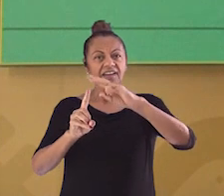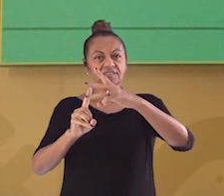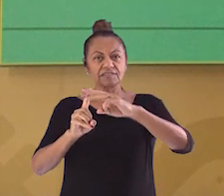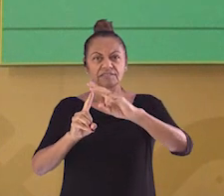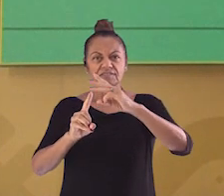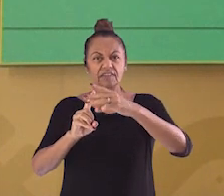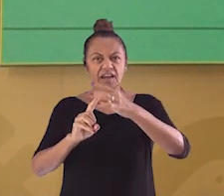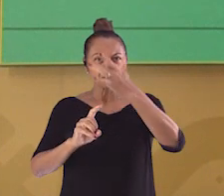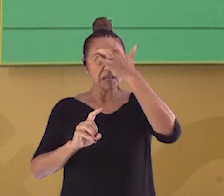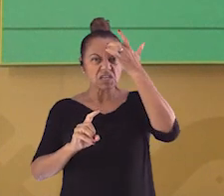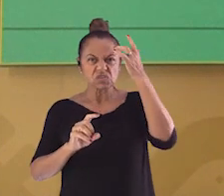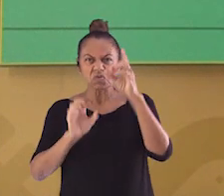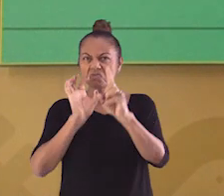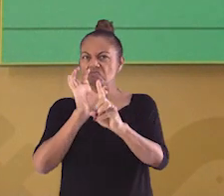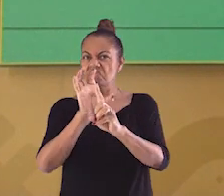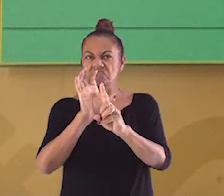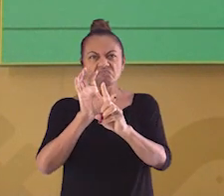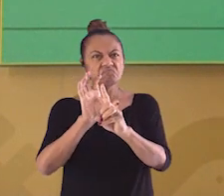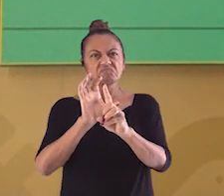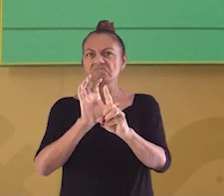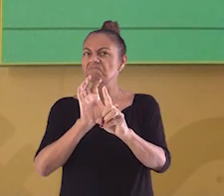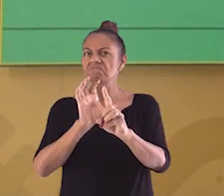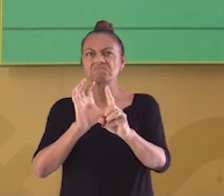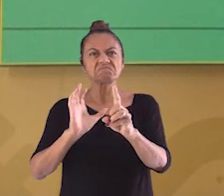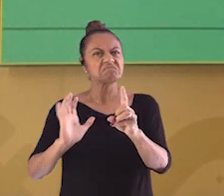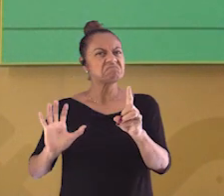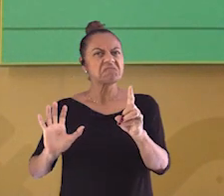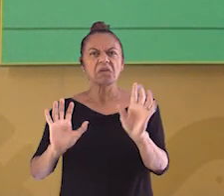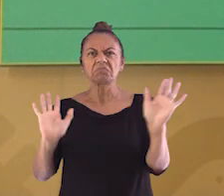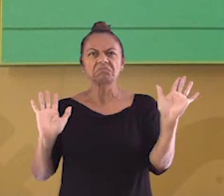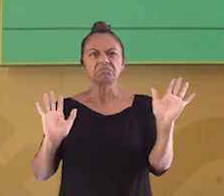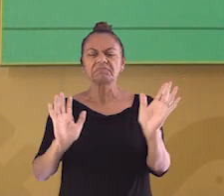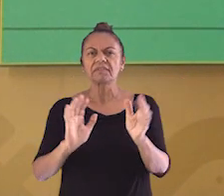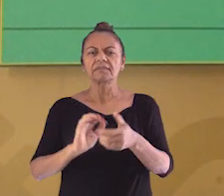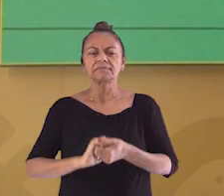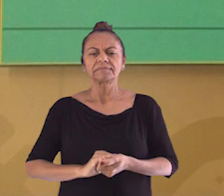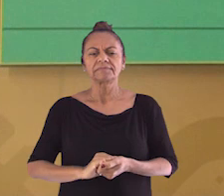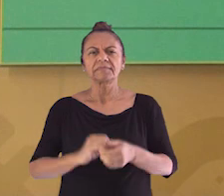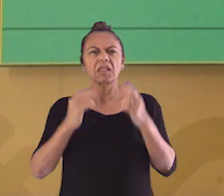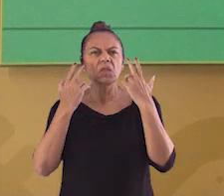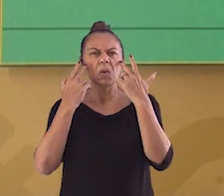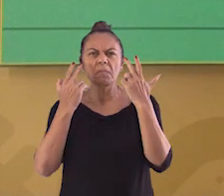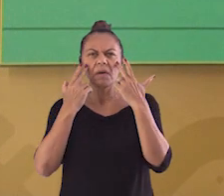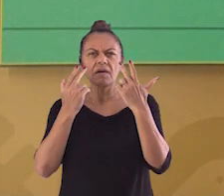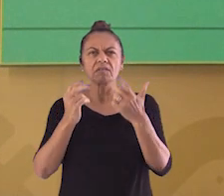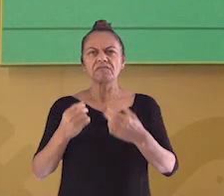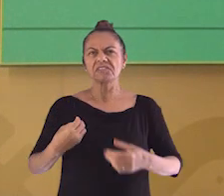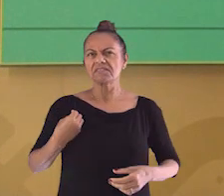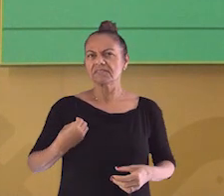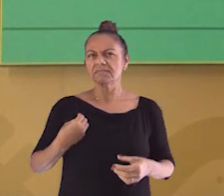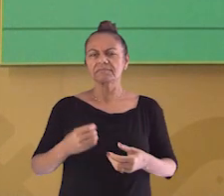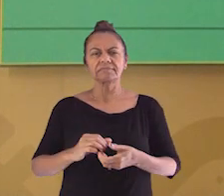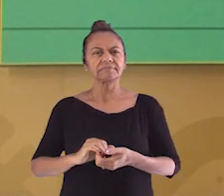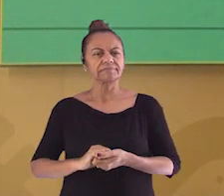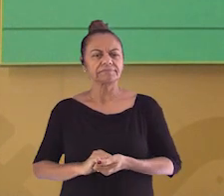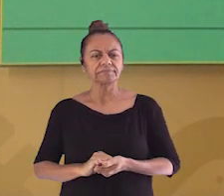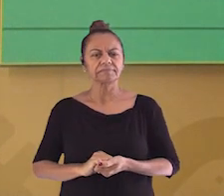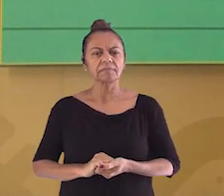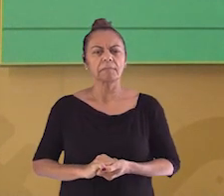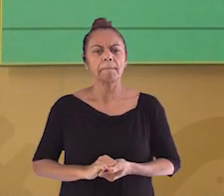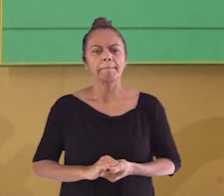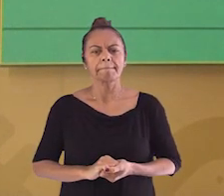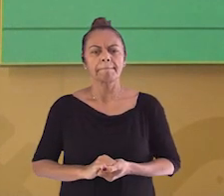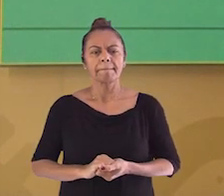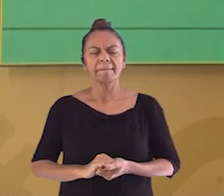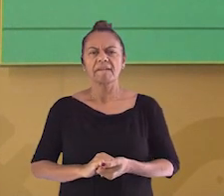e elas viveriam tranquilamente na atualidade sem isso. E aí? Essa é a segunda questão. O que